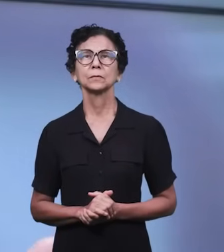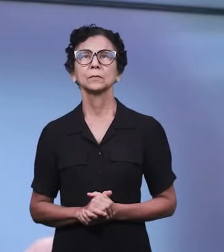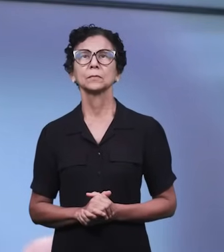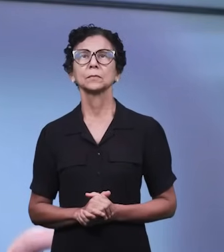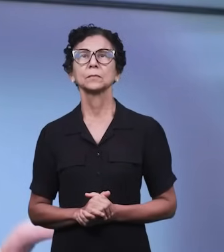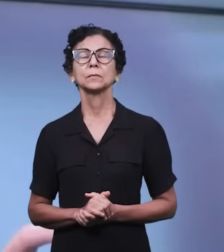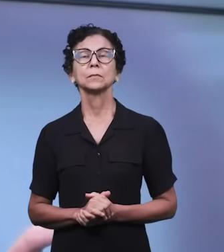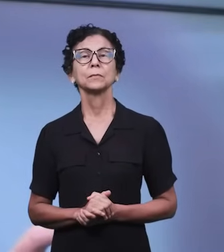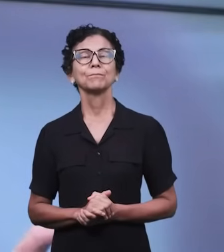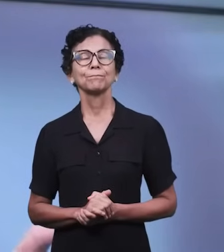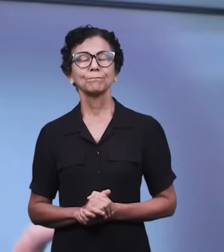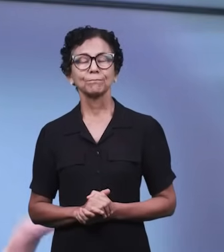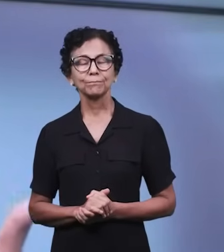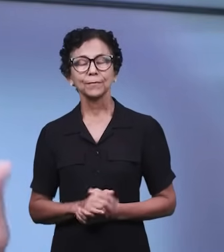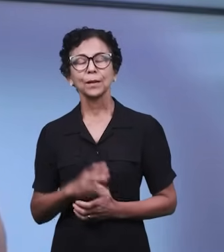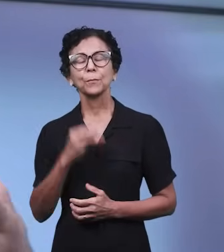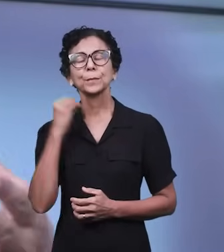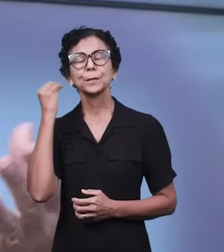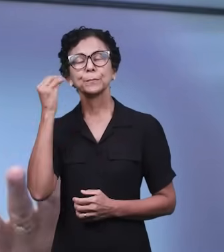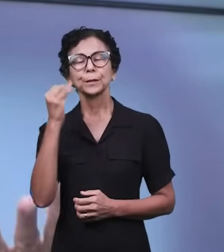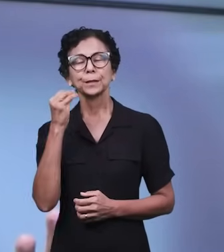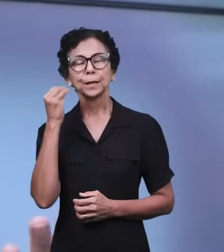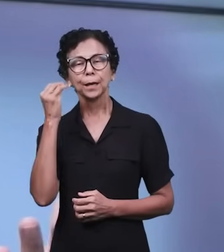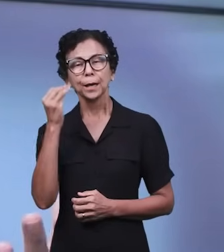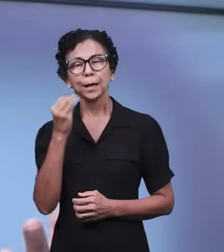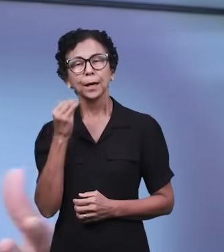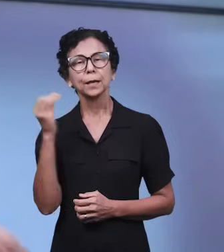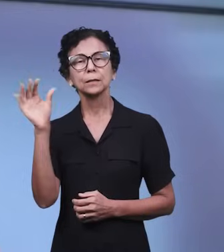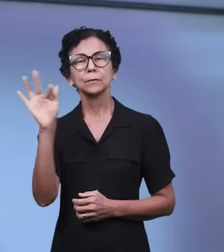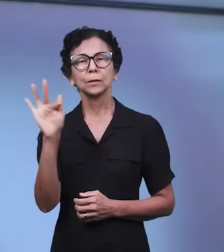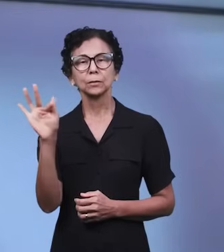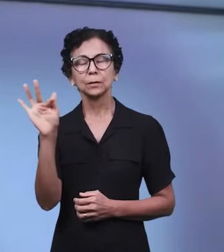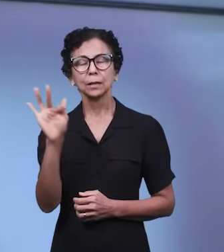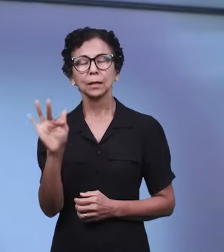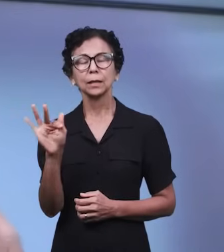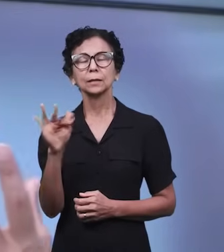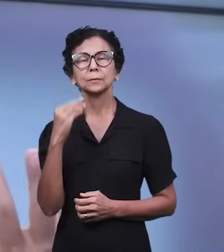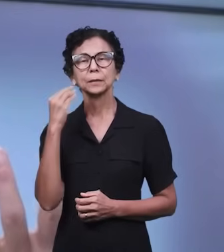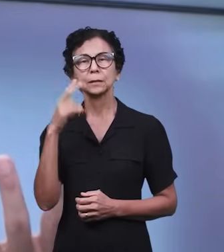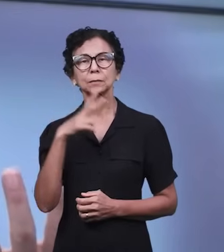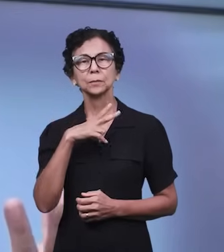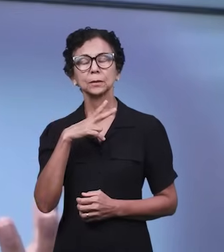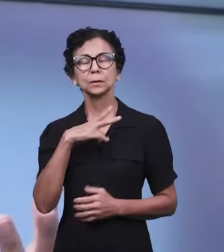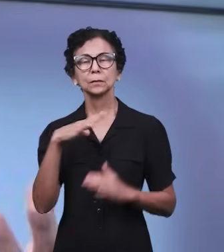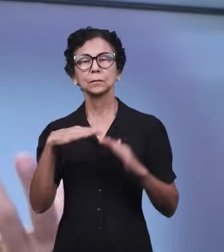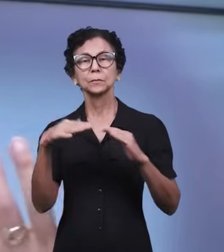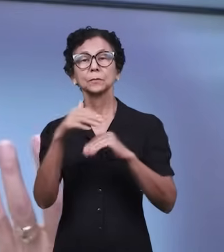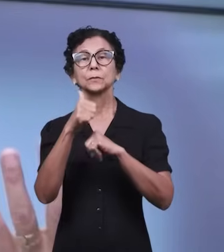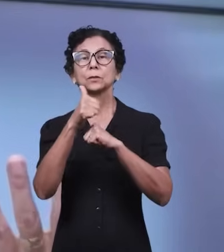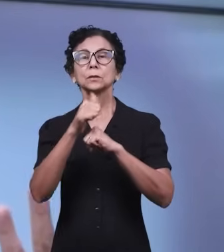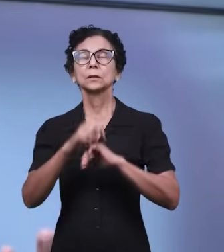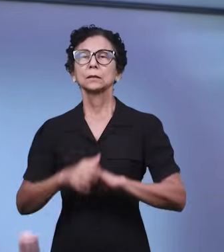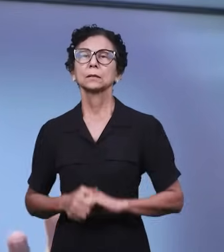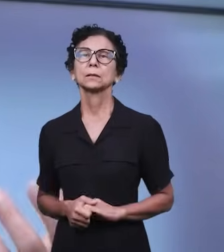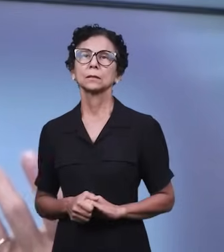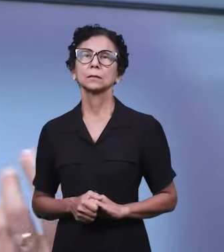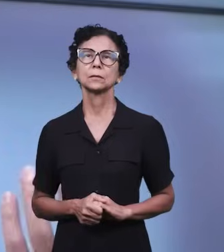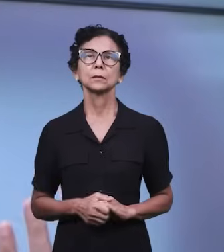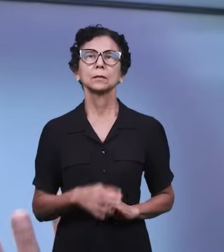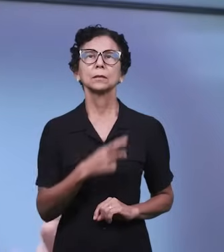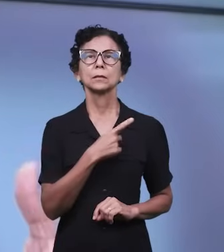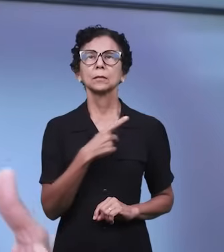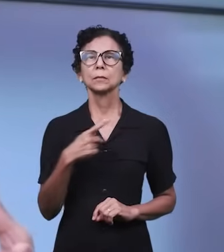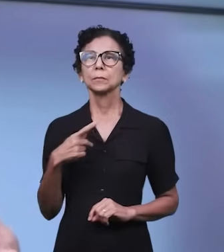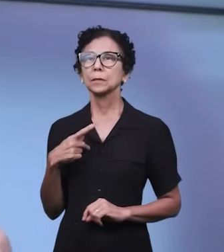experiência pessoal e profissional. Nós queremos saber, pastor, como nós podemos orientar os nossos adolescentes, os